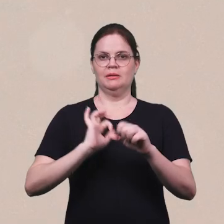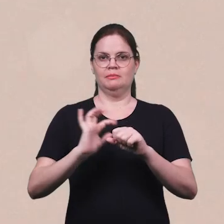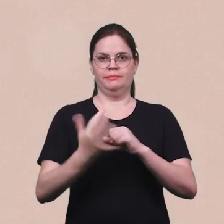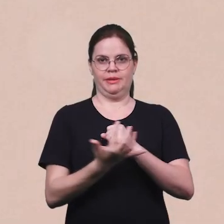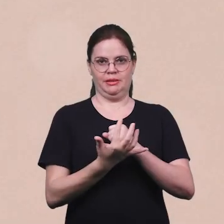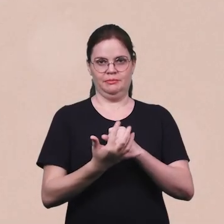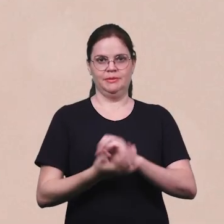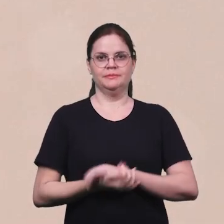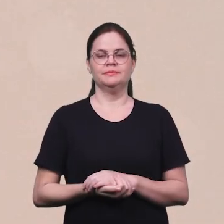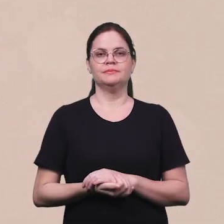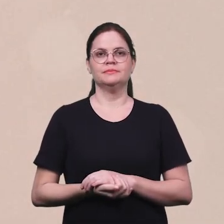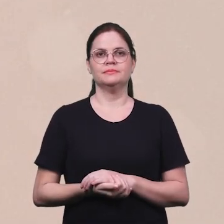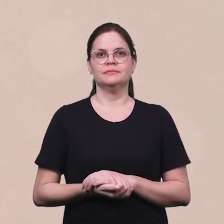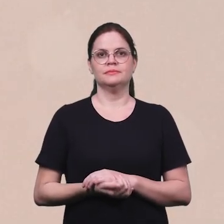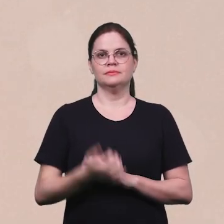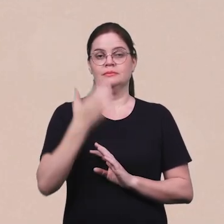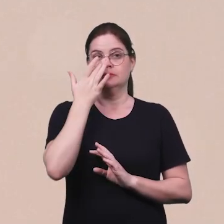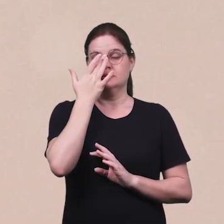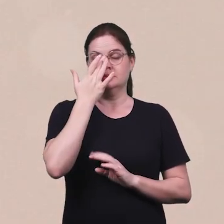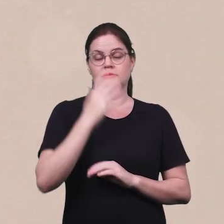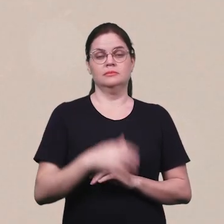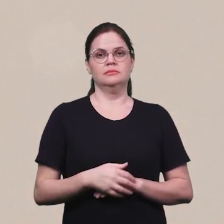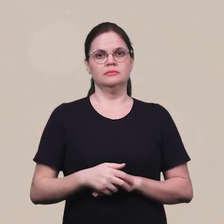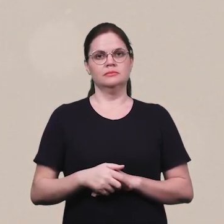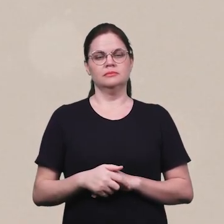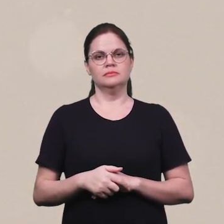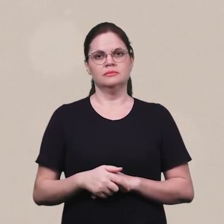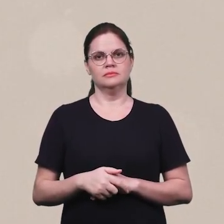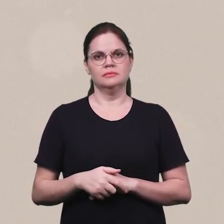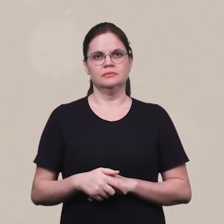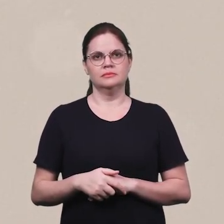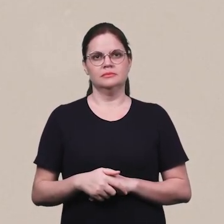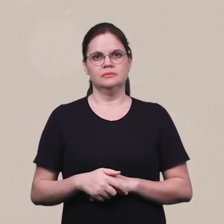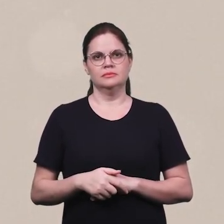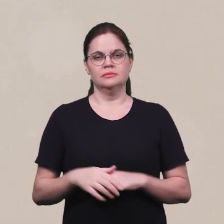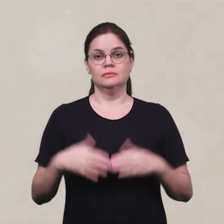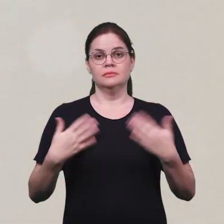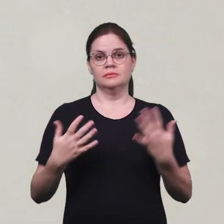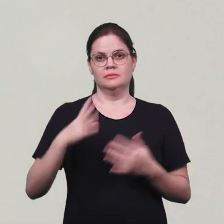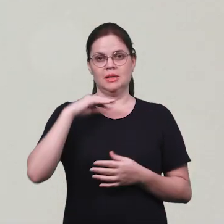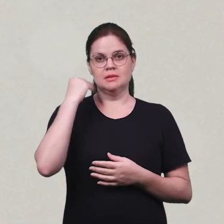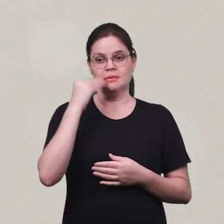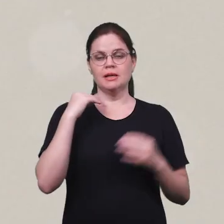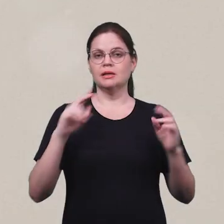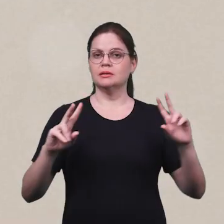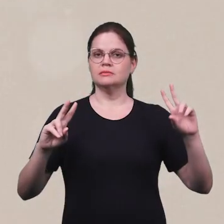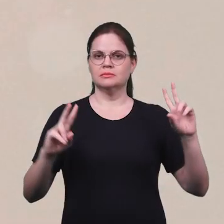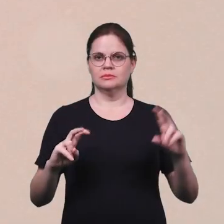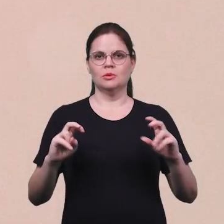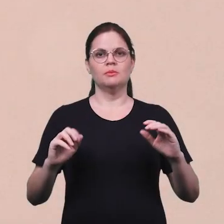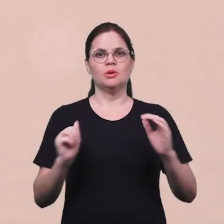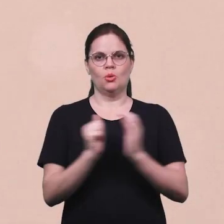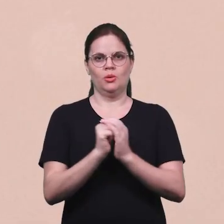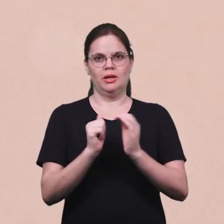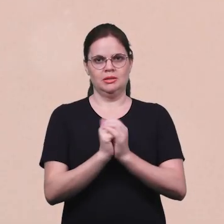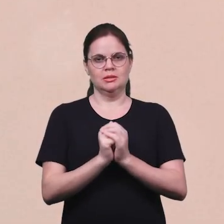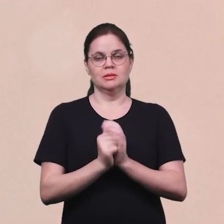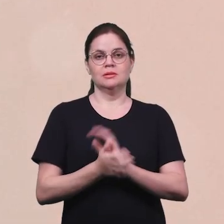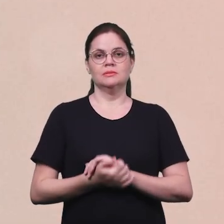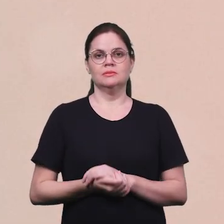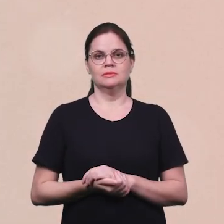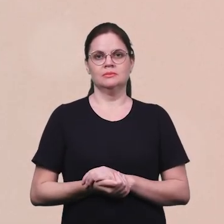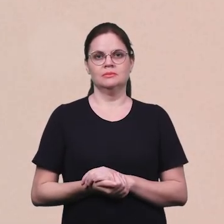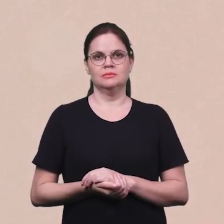pandemia. E foi, assim, uma experiência de oração,